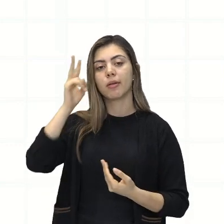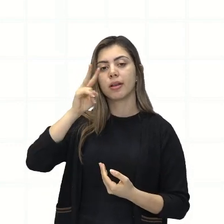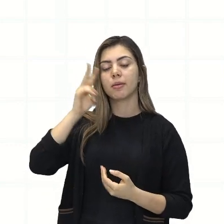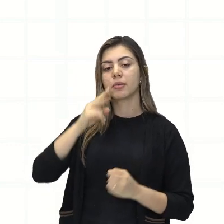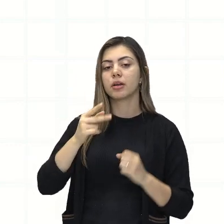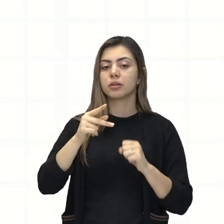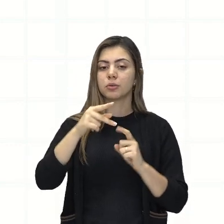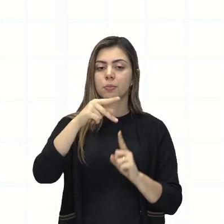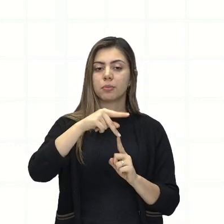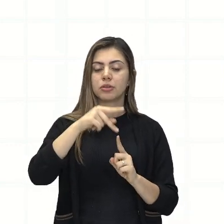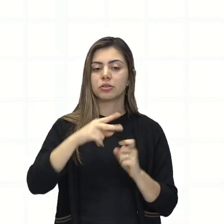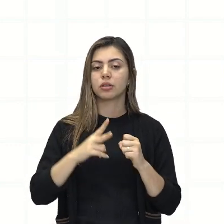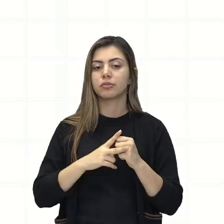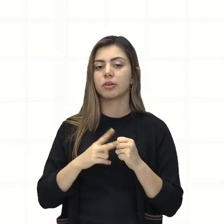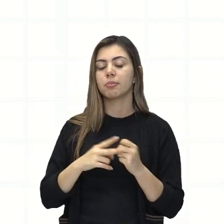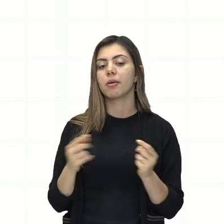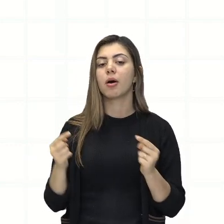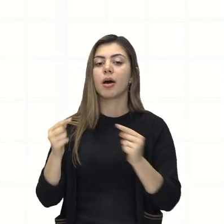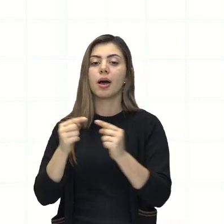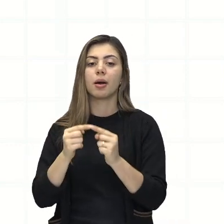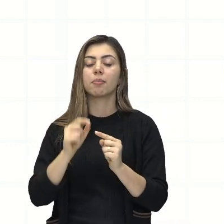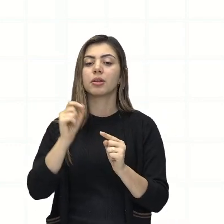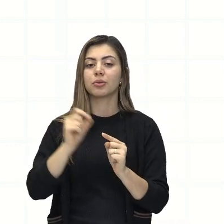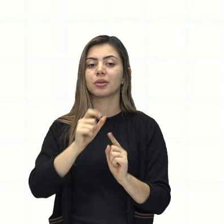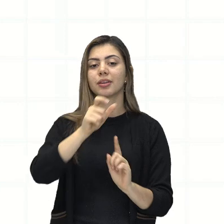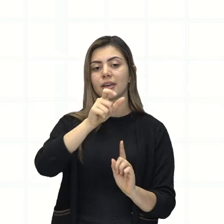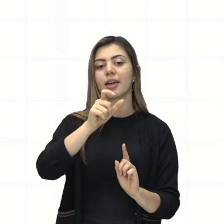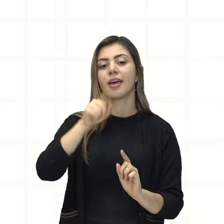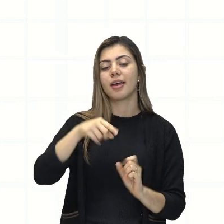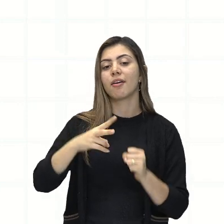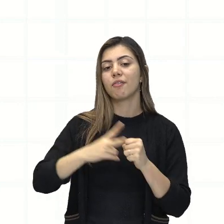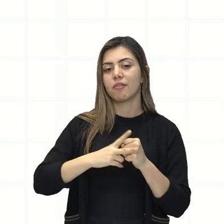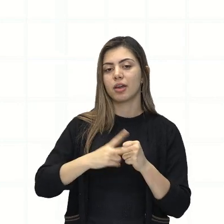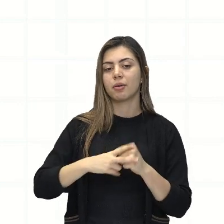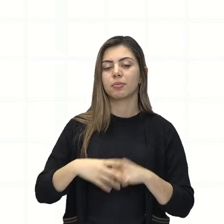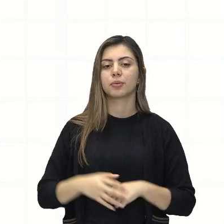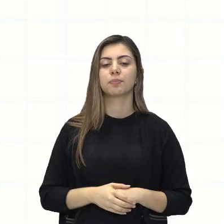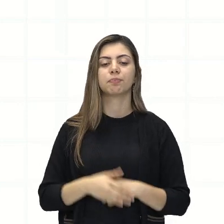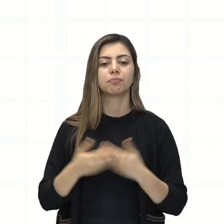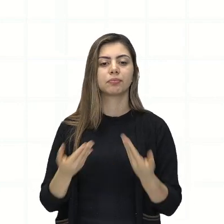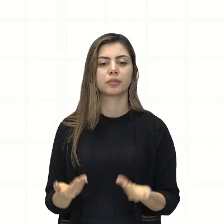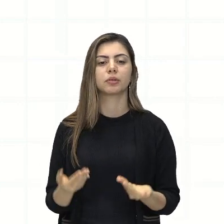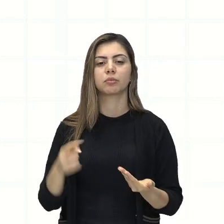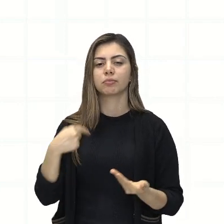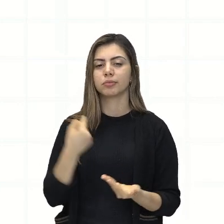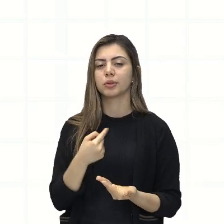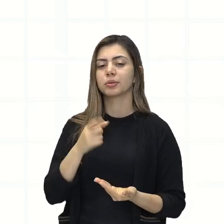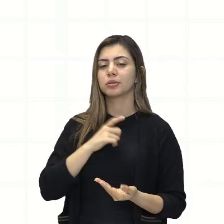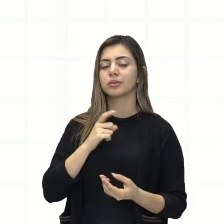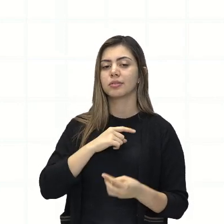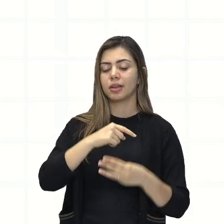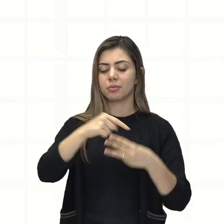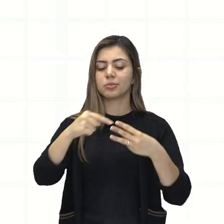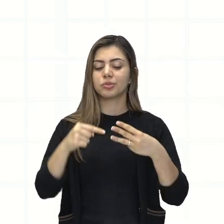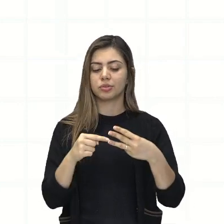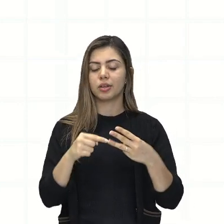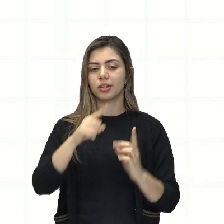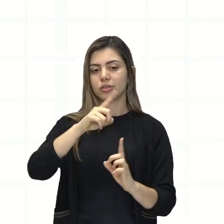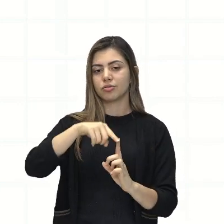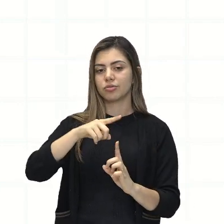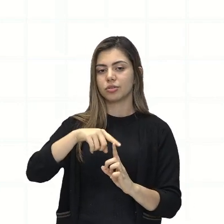verbal está se referindo ao verbo. E nós temos 3